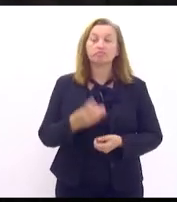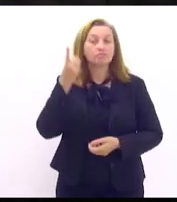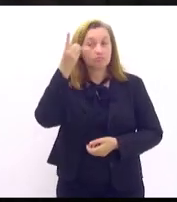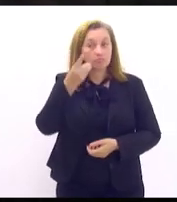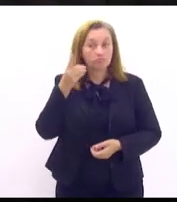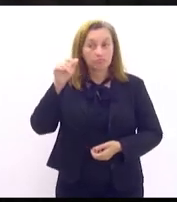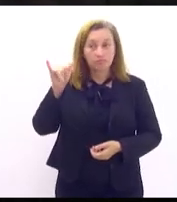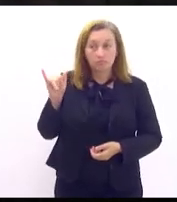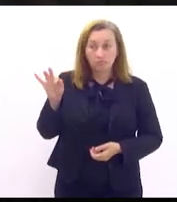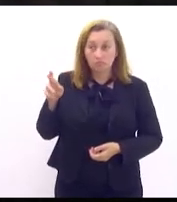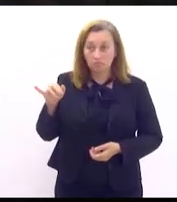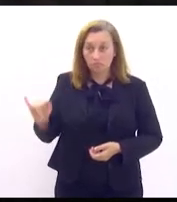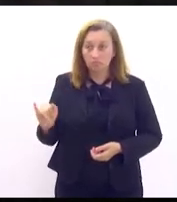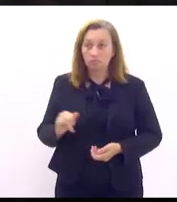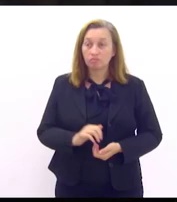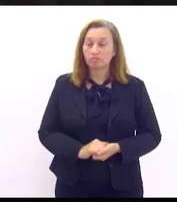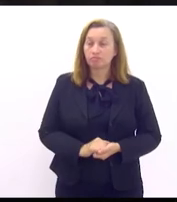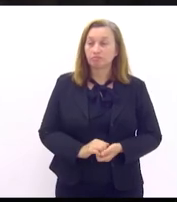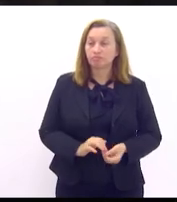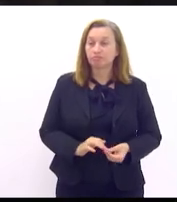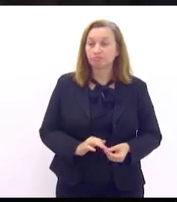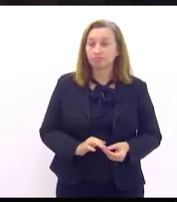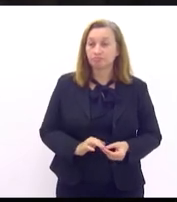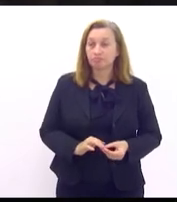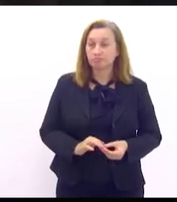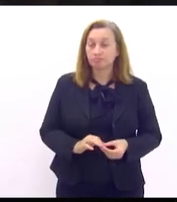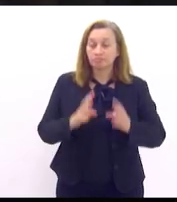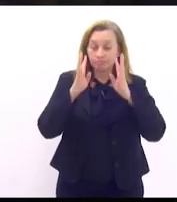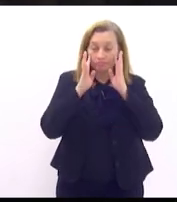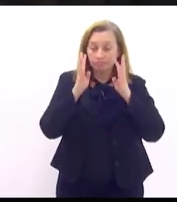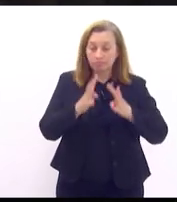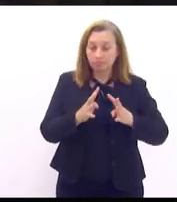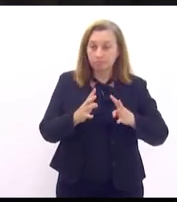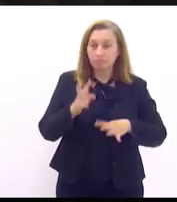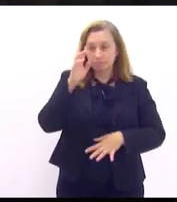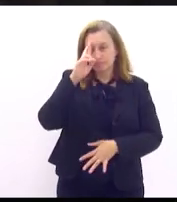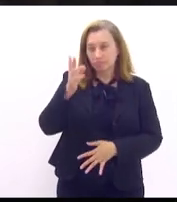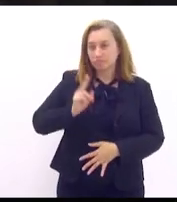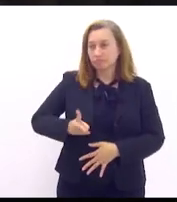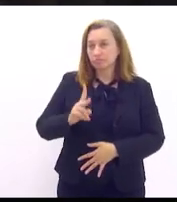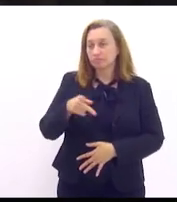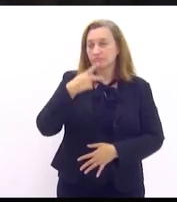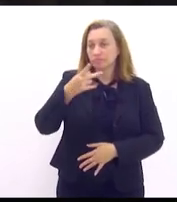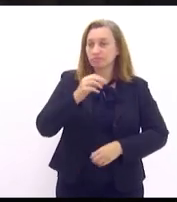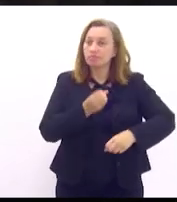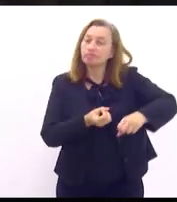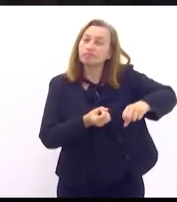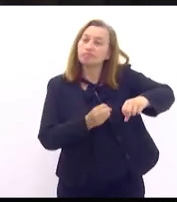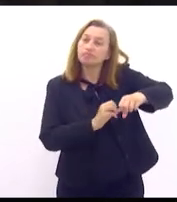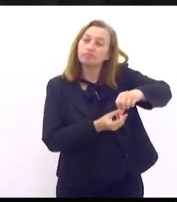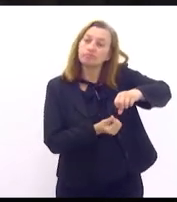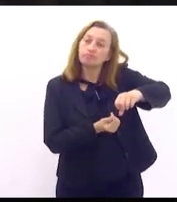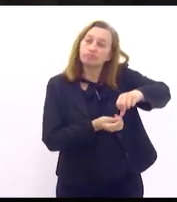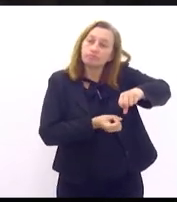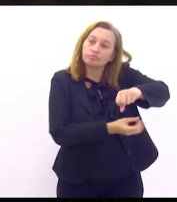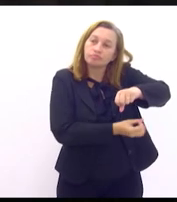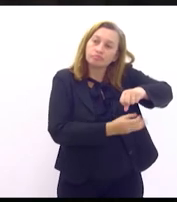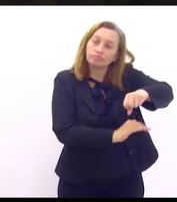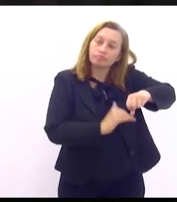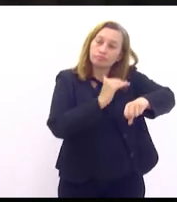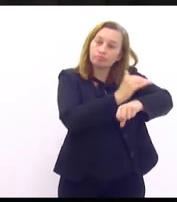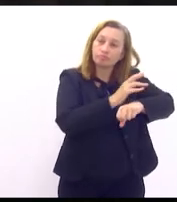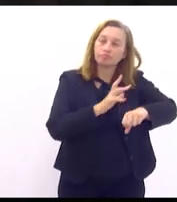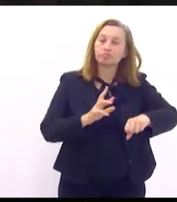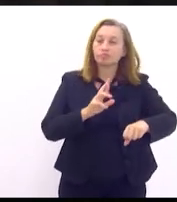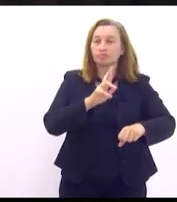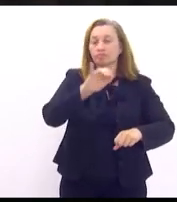Yuri, fico muito atento, Vossa Excelência, que sempre fala do Supera aqui para a gente, né, que tem uma